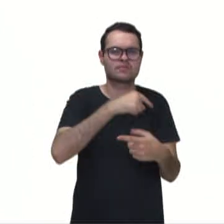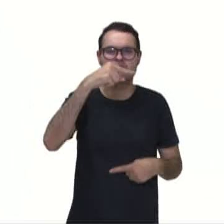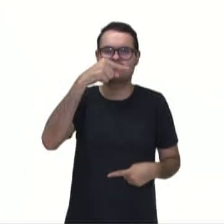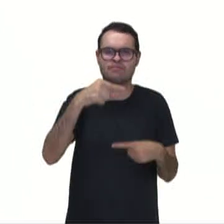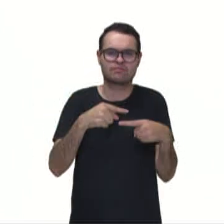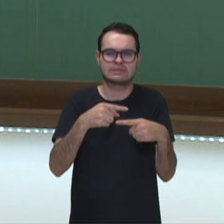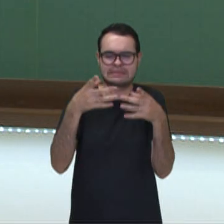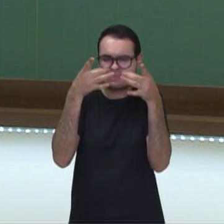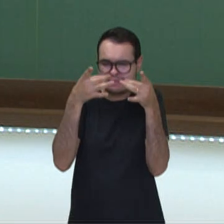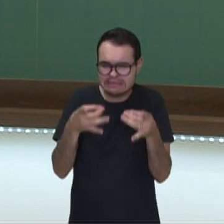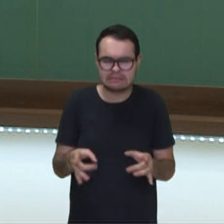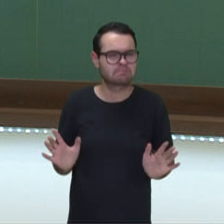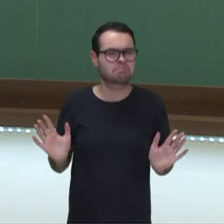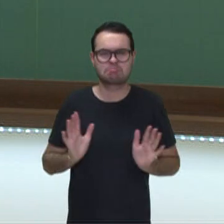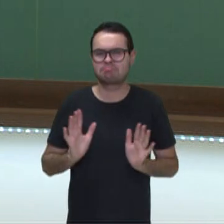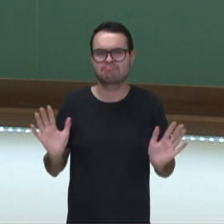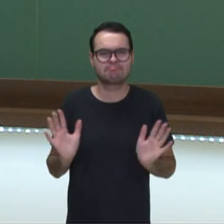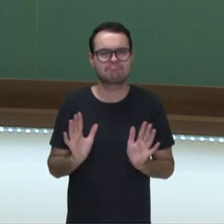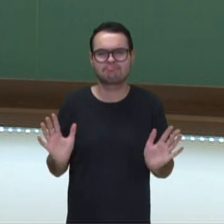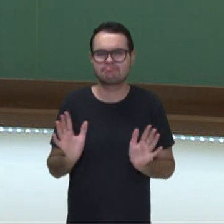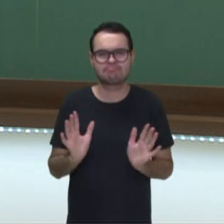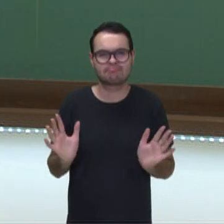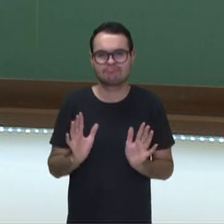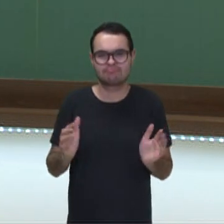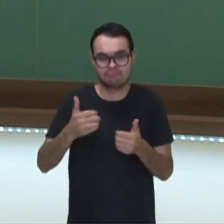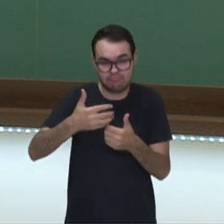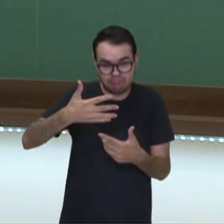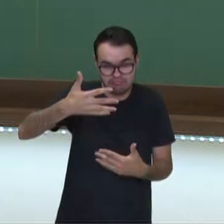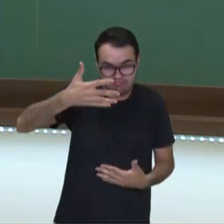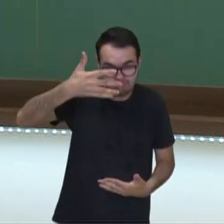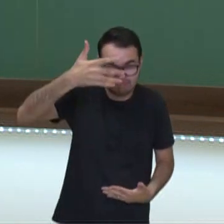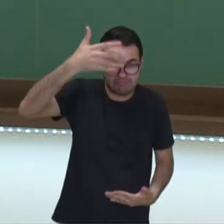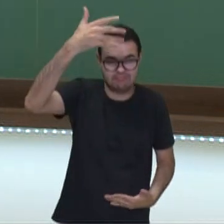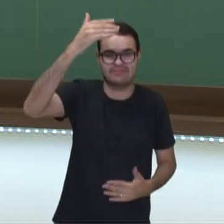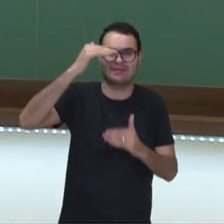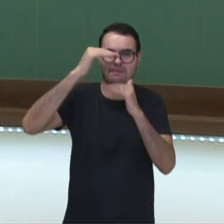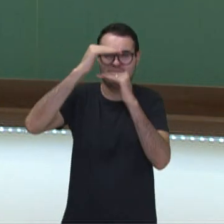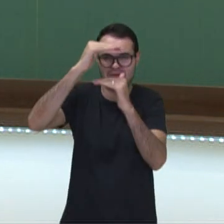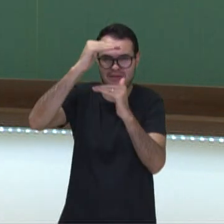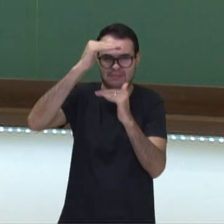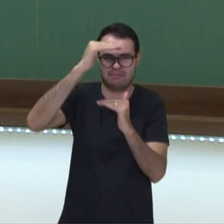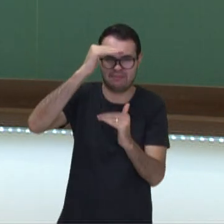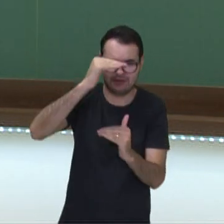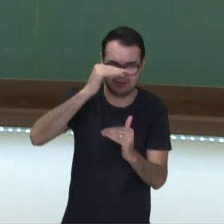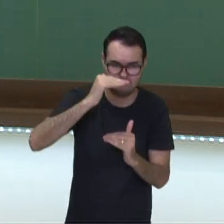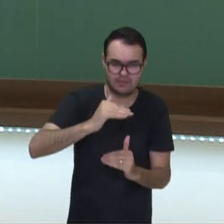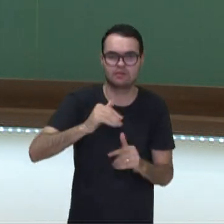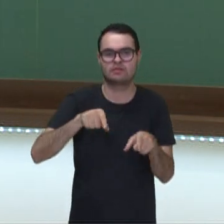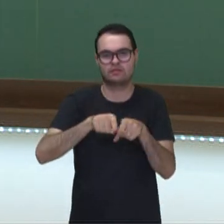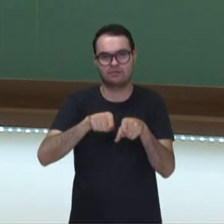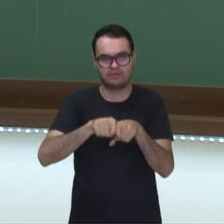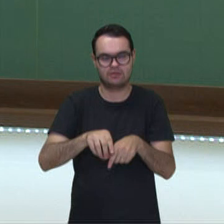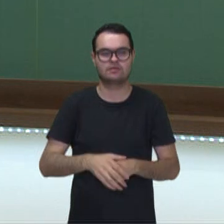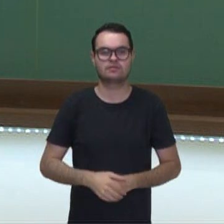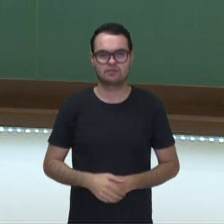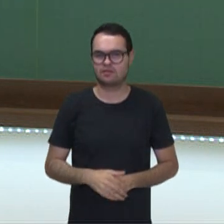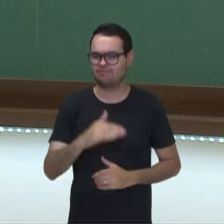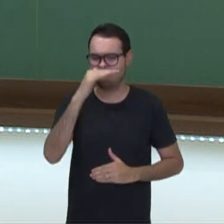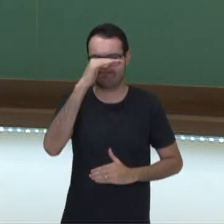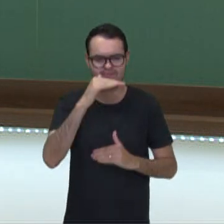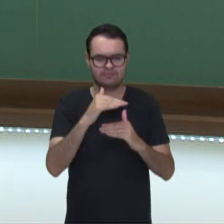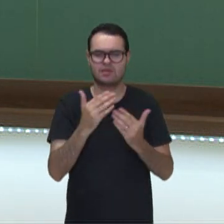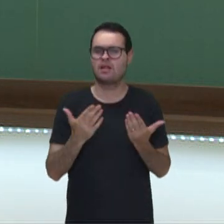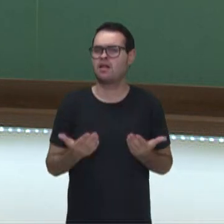grandes detalhamentos, sem grandes digressões, né? Sem grandes parênteses, em outras palavras, né? O tom, então,